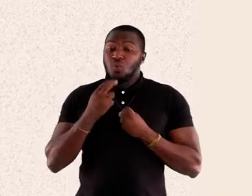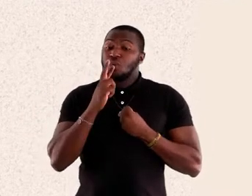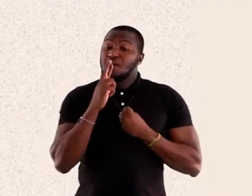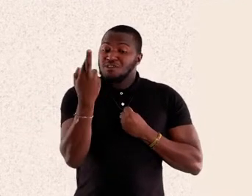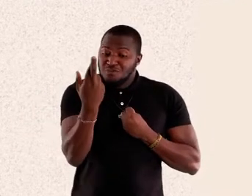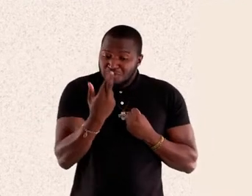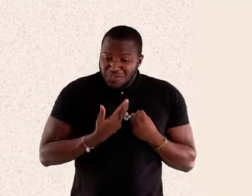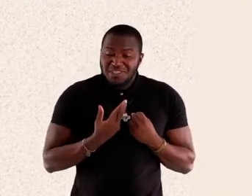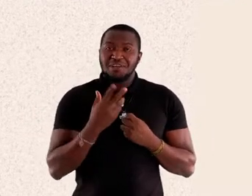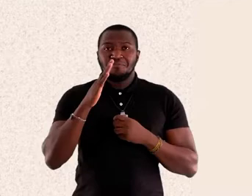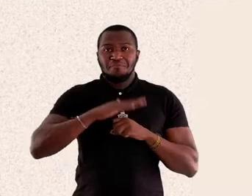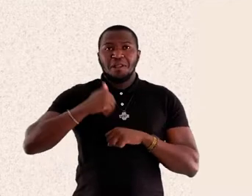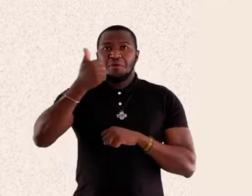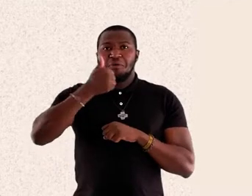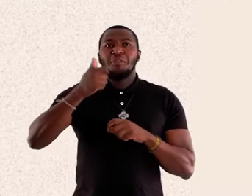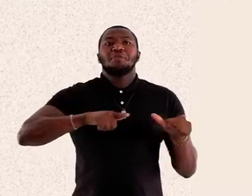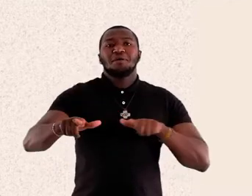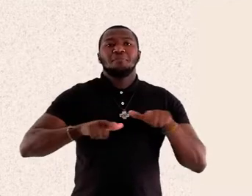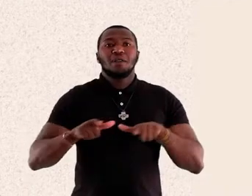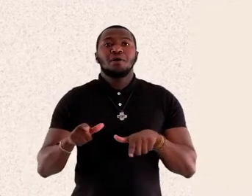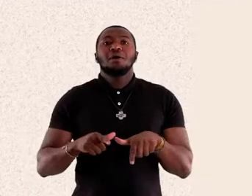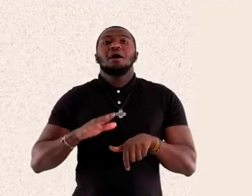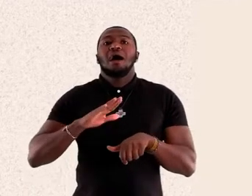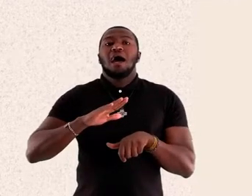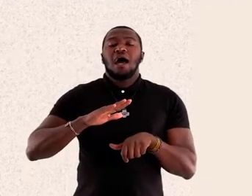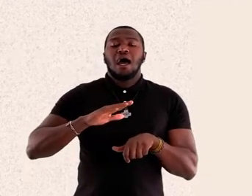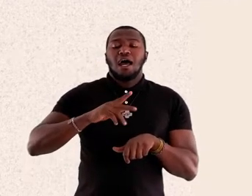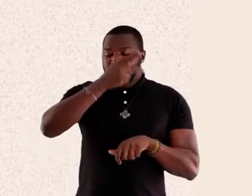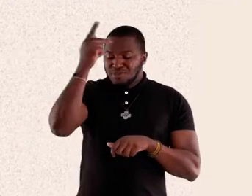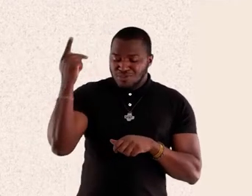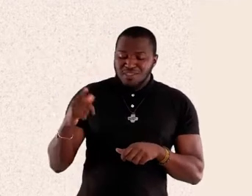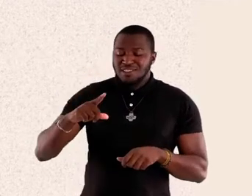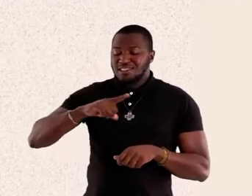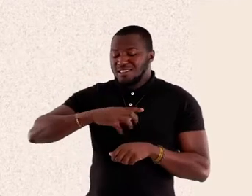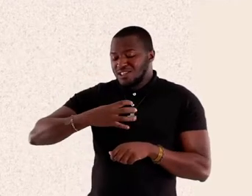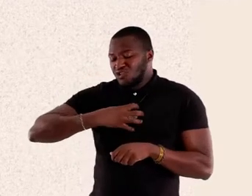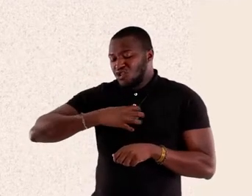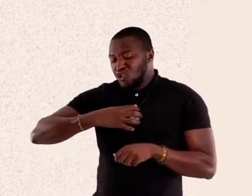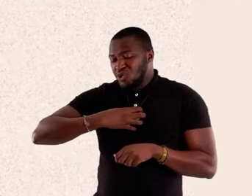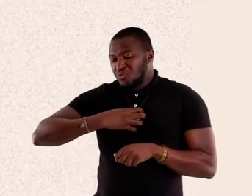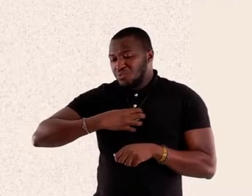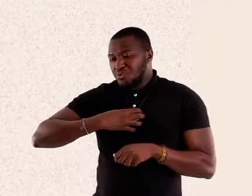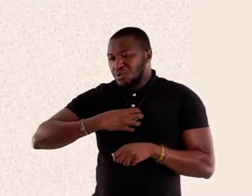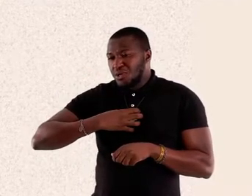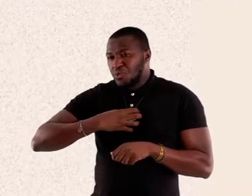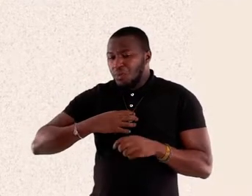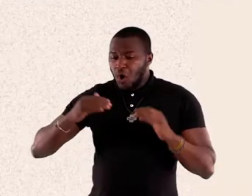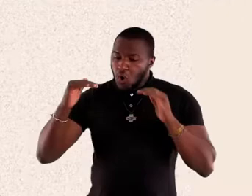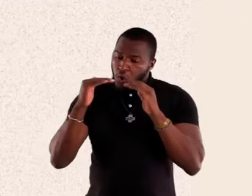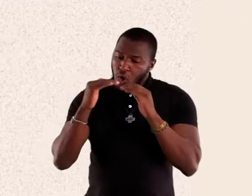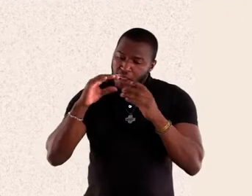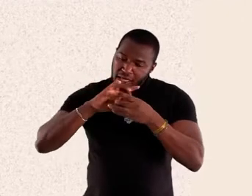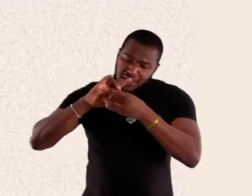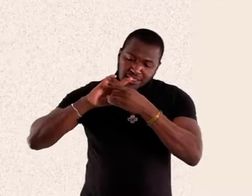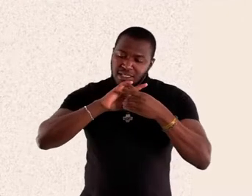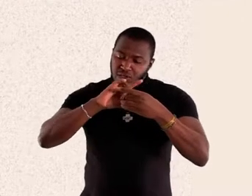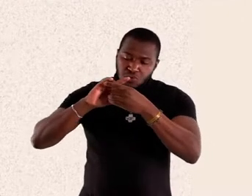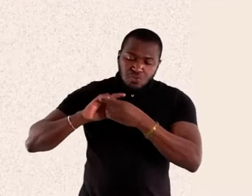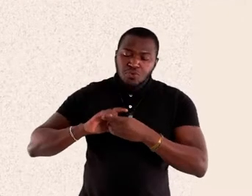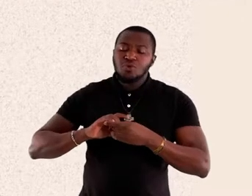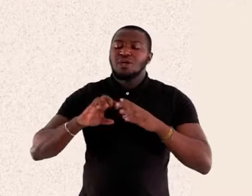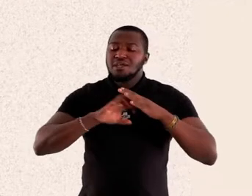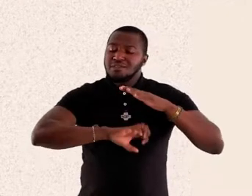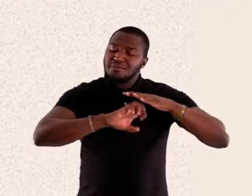e as pessoas que se falaram Não eu sinto uma conexão forte com a minha empresa são pessoas